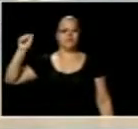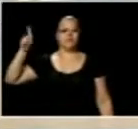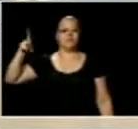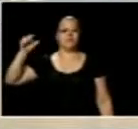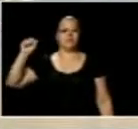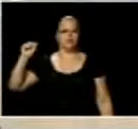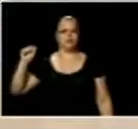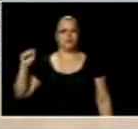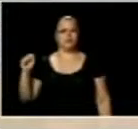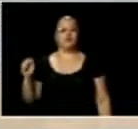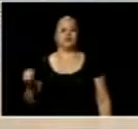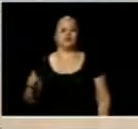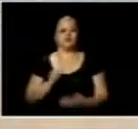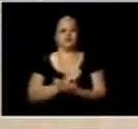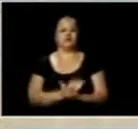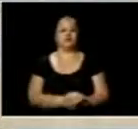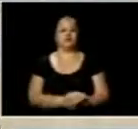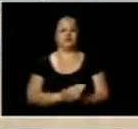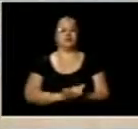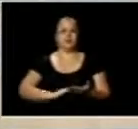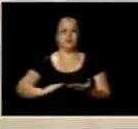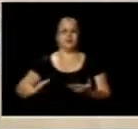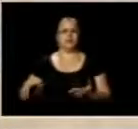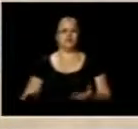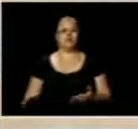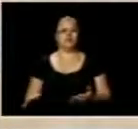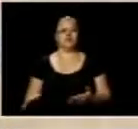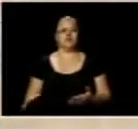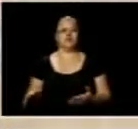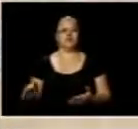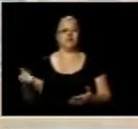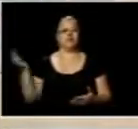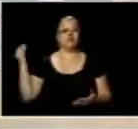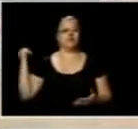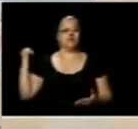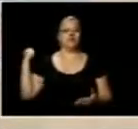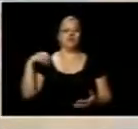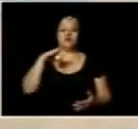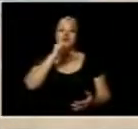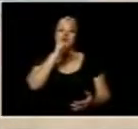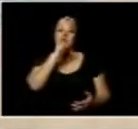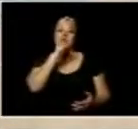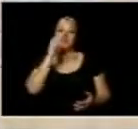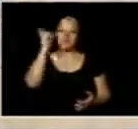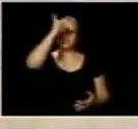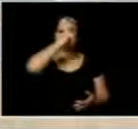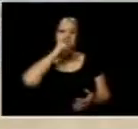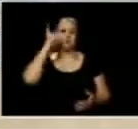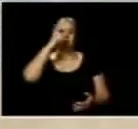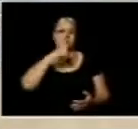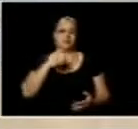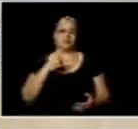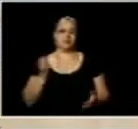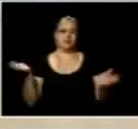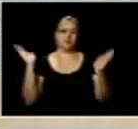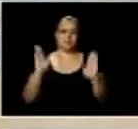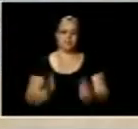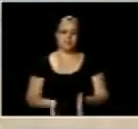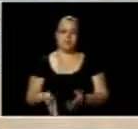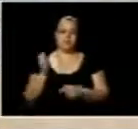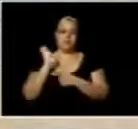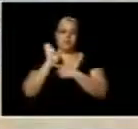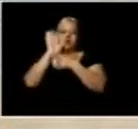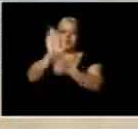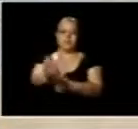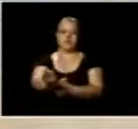amanhã. Não, já começou no sábado. Começou no domingo. Quer dizer, a gente agora que chegou um cartaz, a gente não vê uma